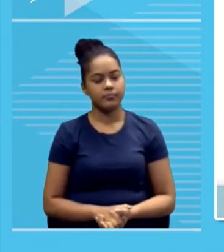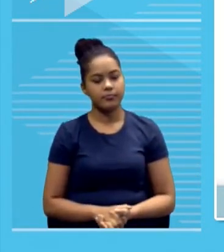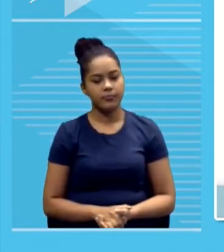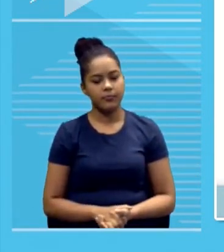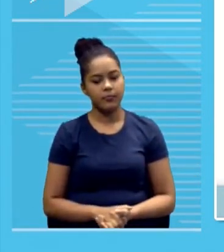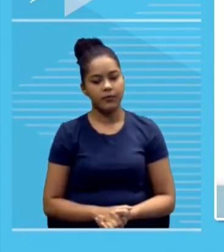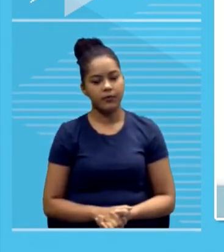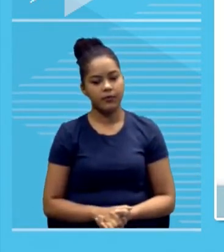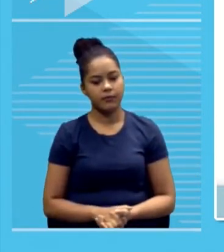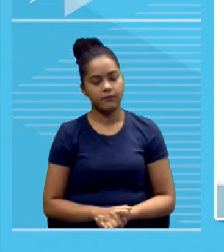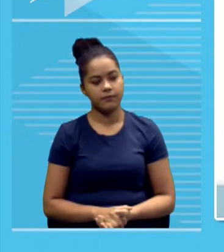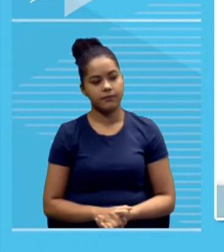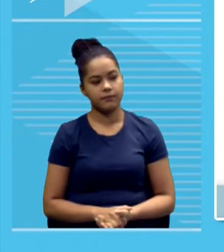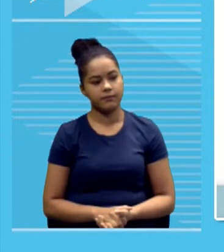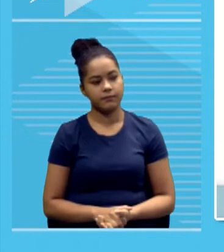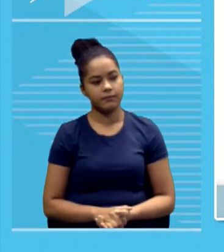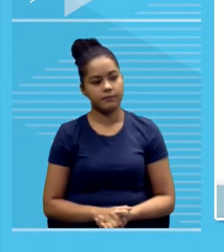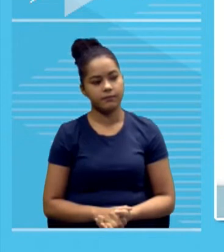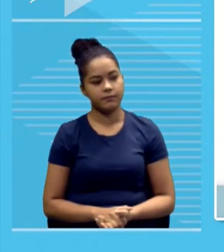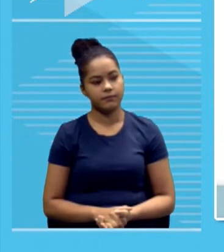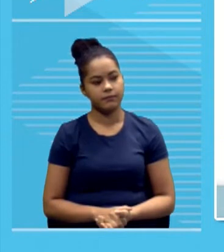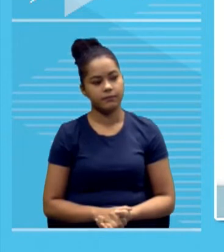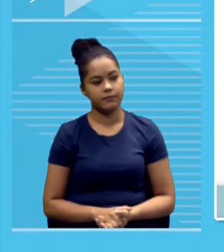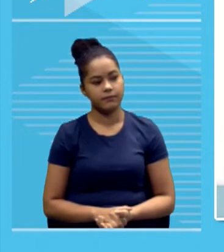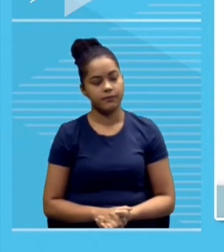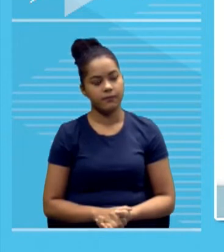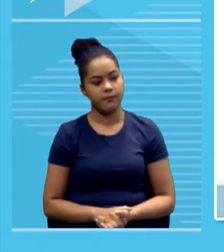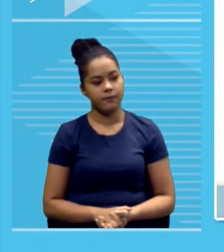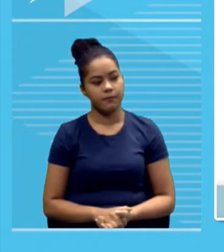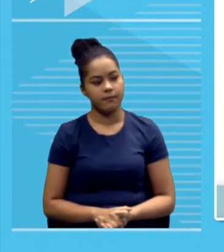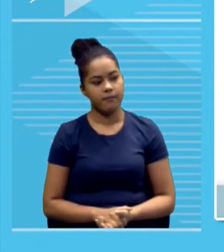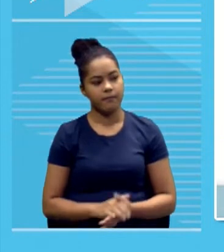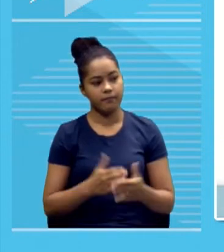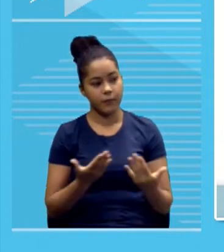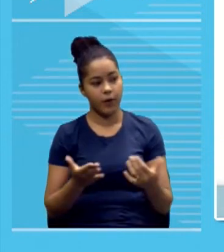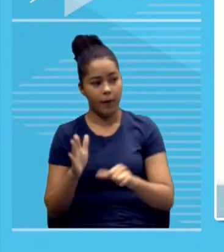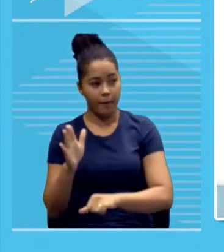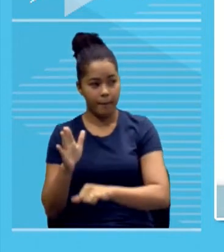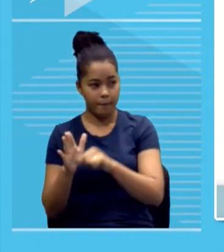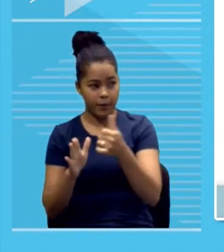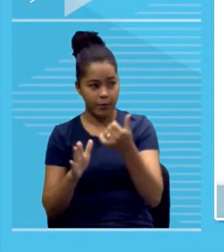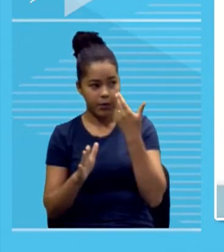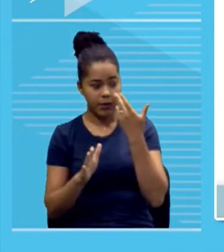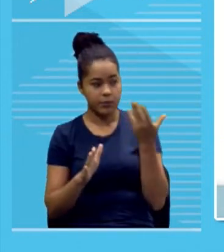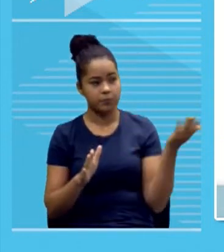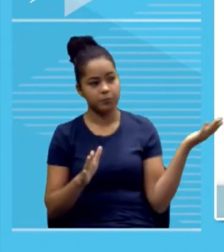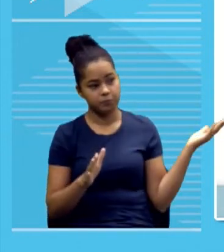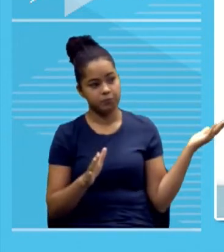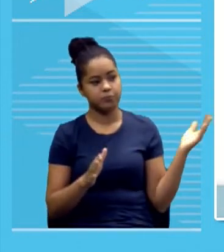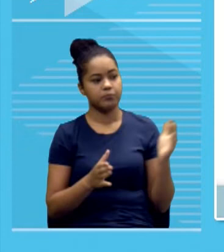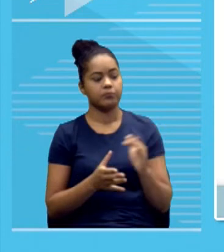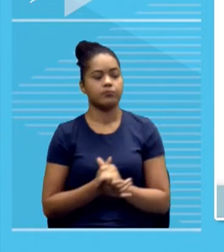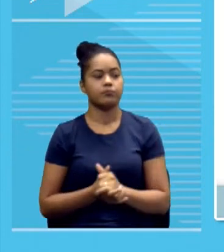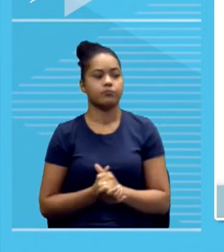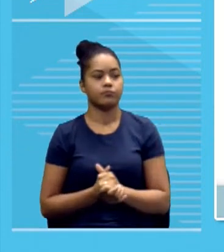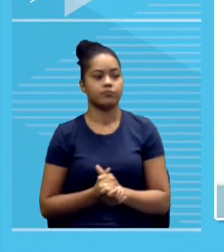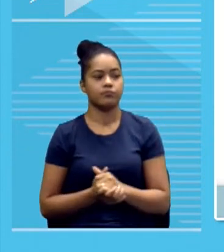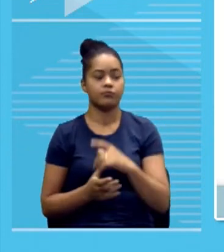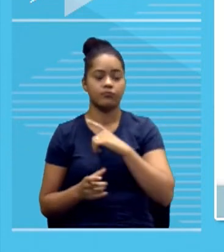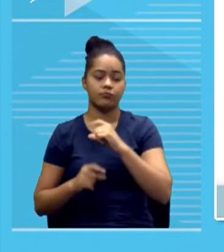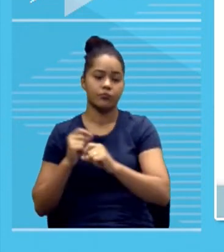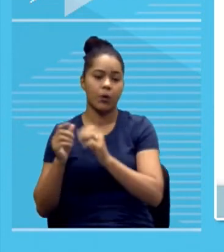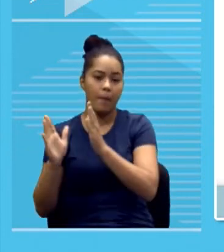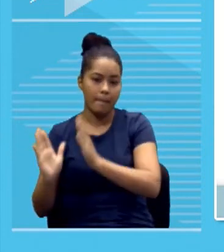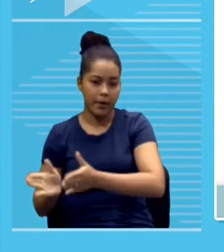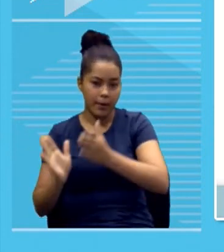Vamos falar de cada um dos tipos de associação. Primeiro, associação em série. Associação em série significa uma sequência, tá